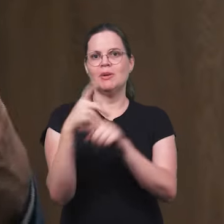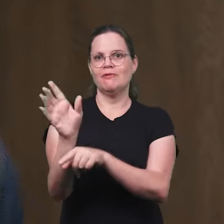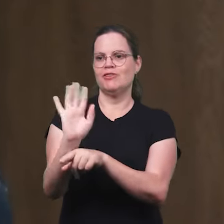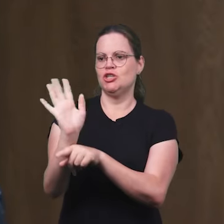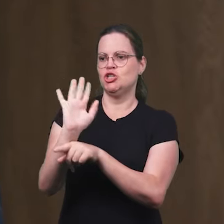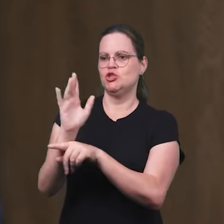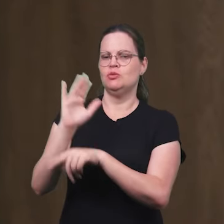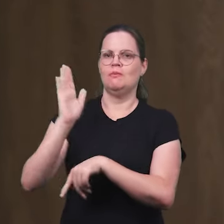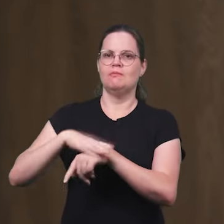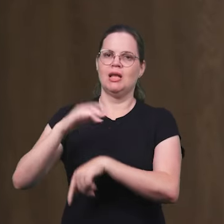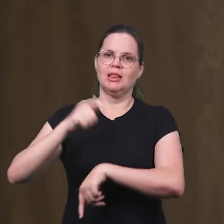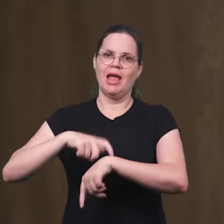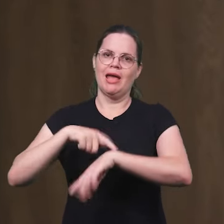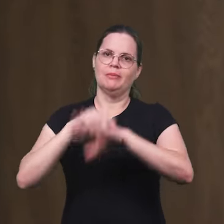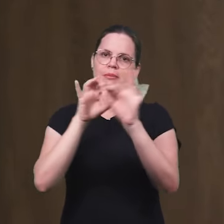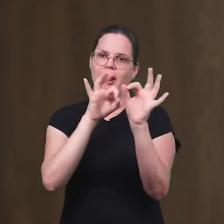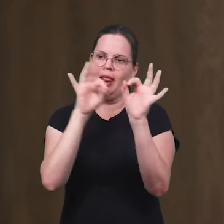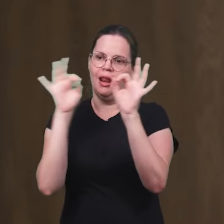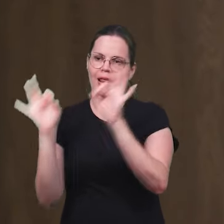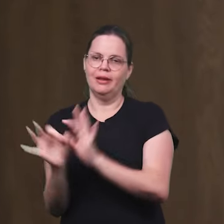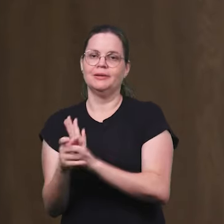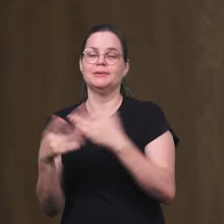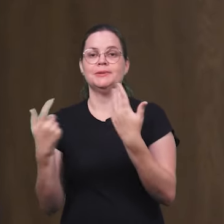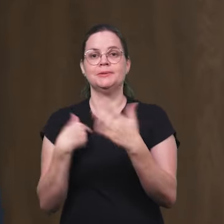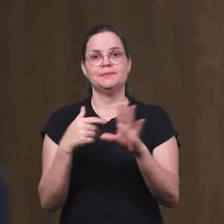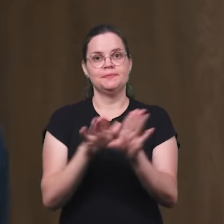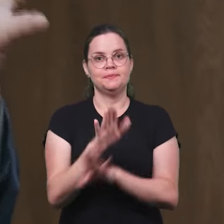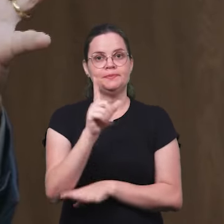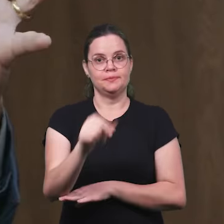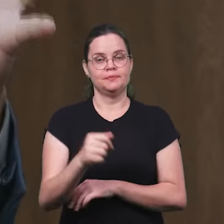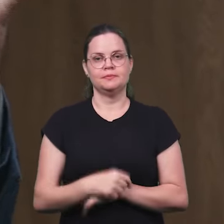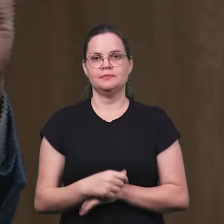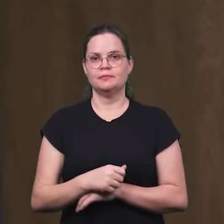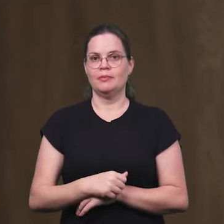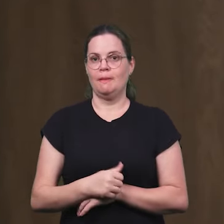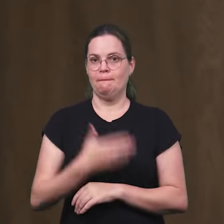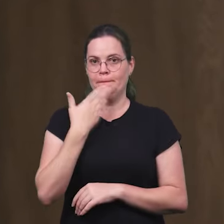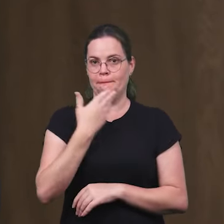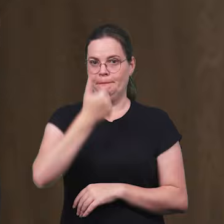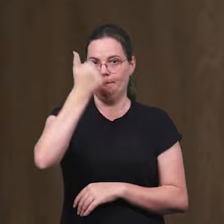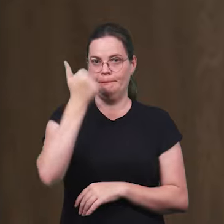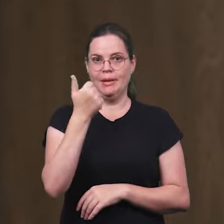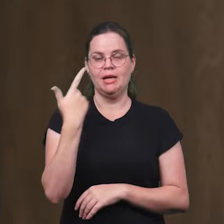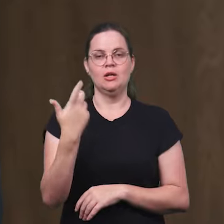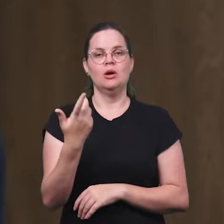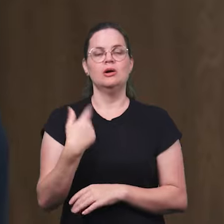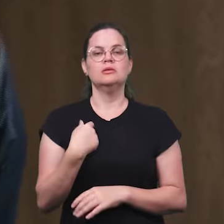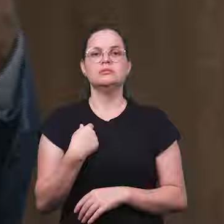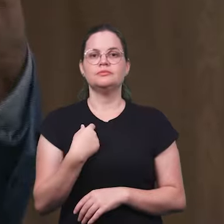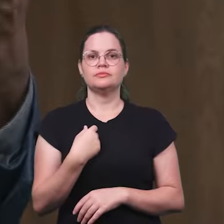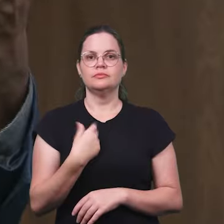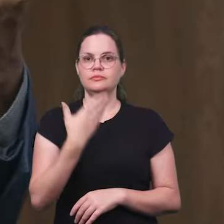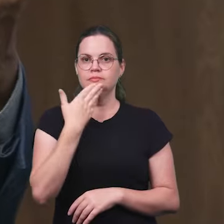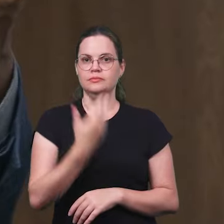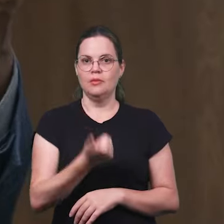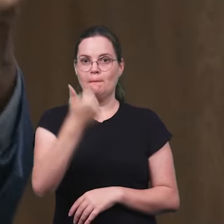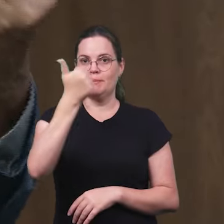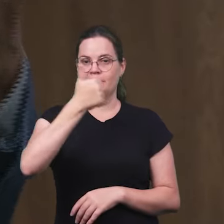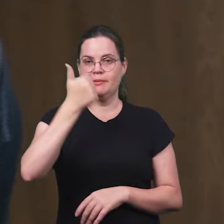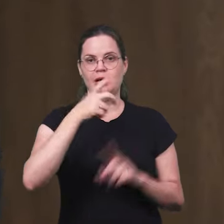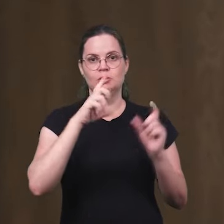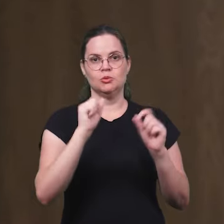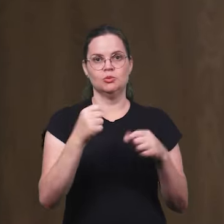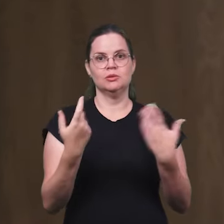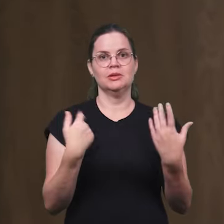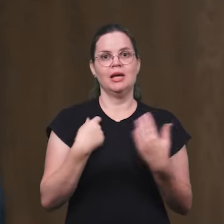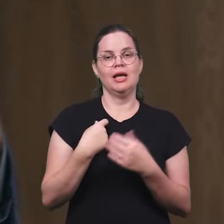mais tempo. Então, o que eu recomendo, Salomão? Que você priorize o estudo teórico, que você veja a teoria por